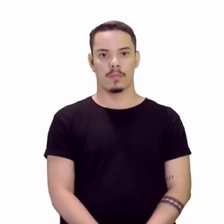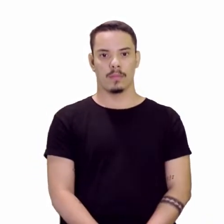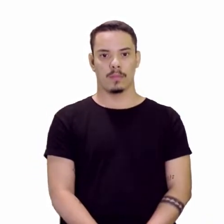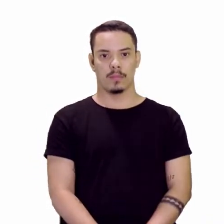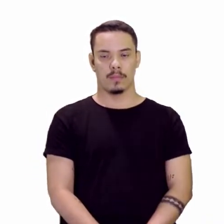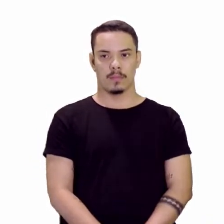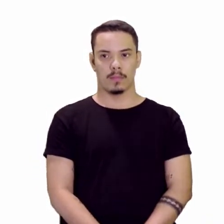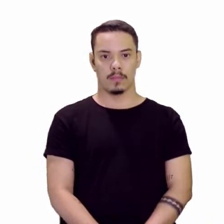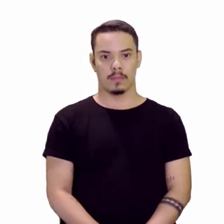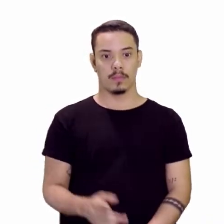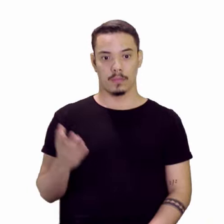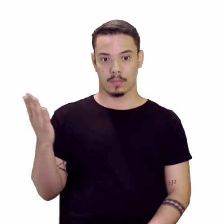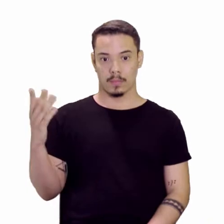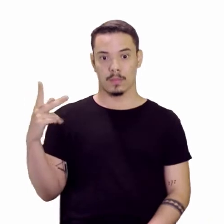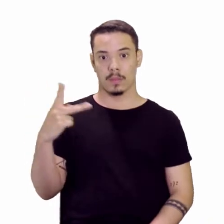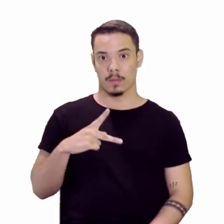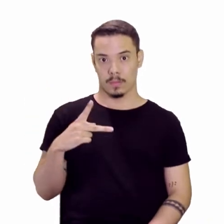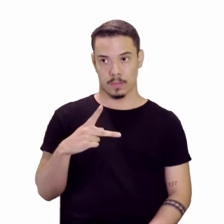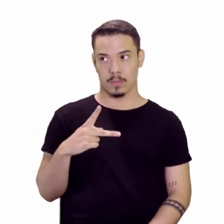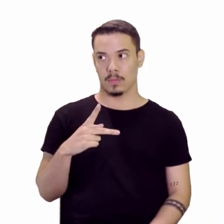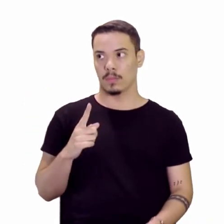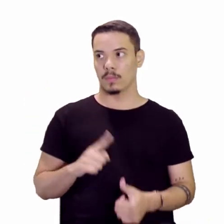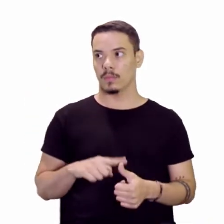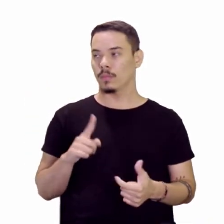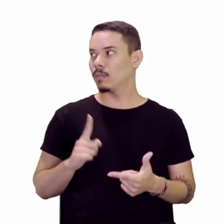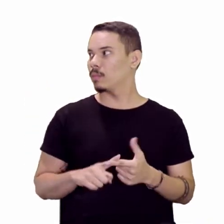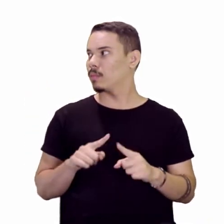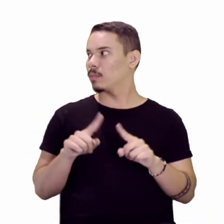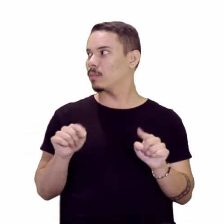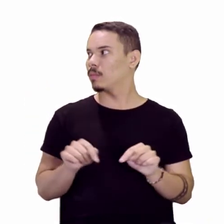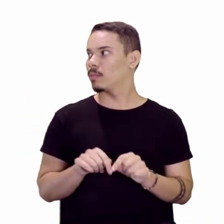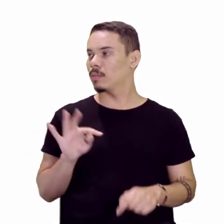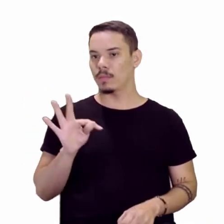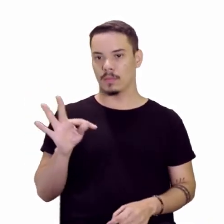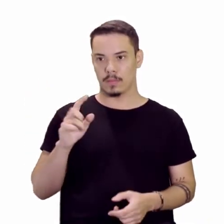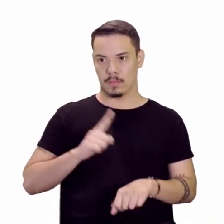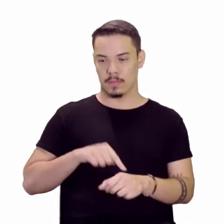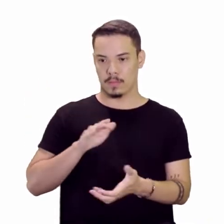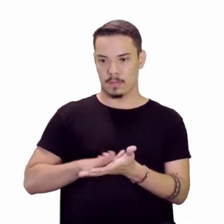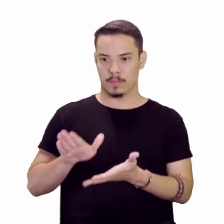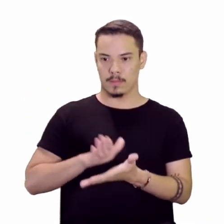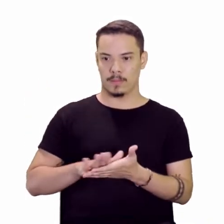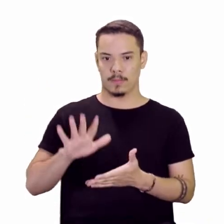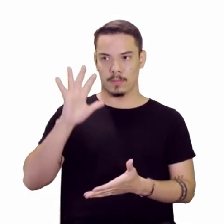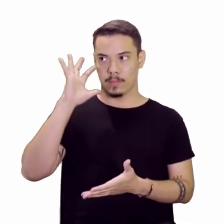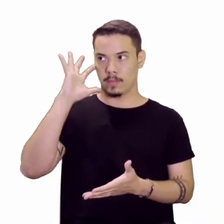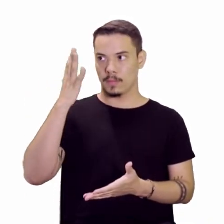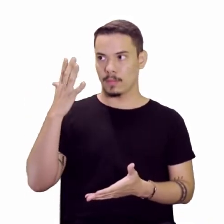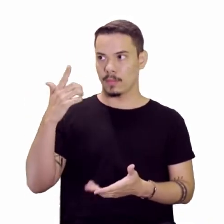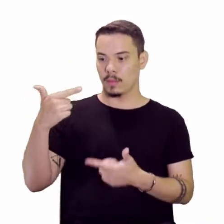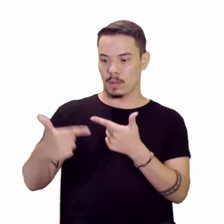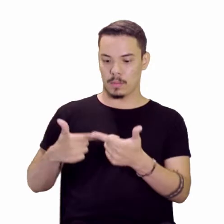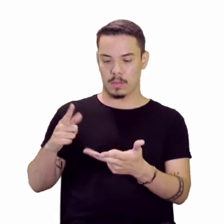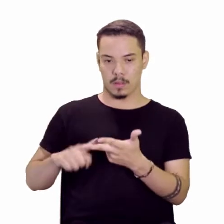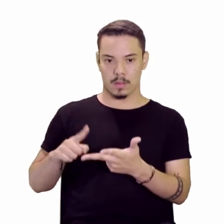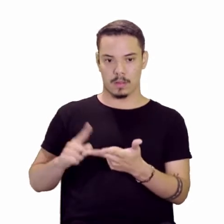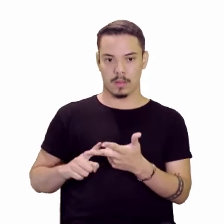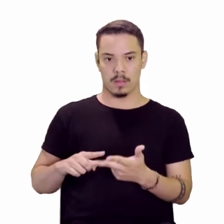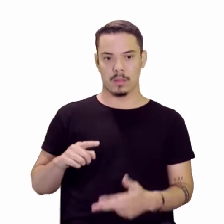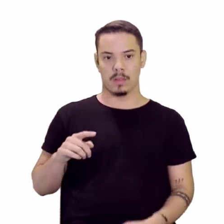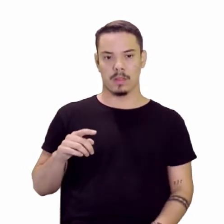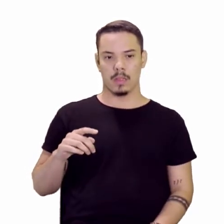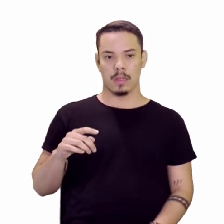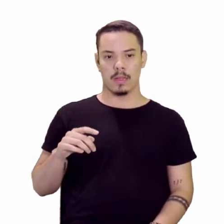ó. P de potência. Isso. Delta T de tempo gasto para realizar o trabalho. E aquela que chama tal, né?